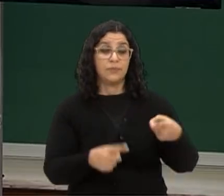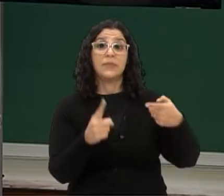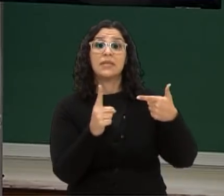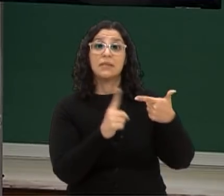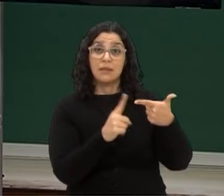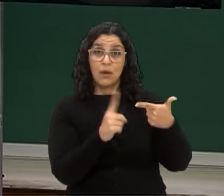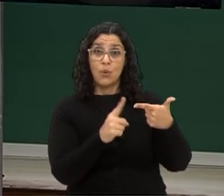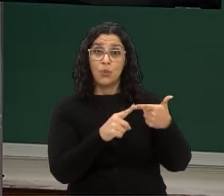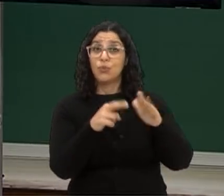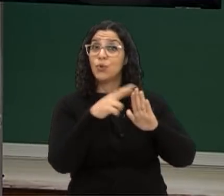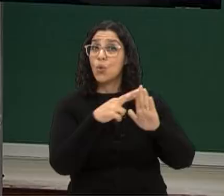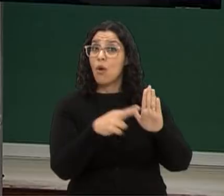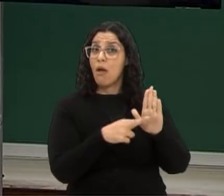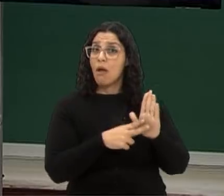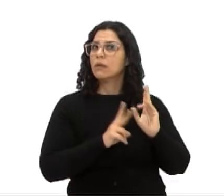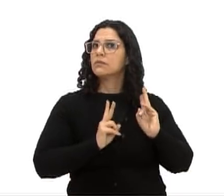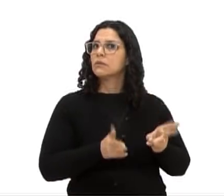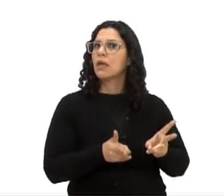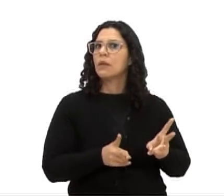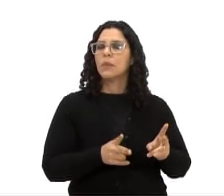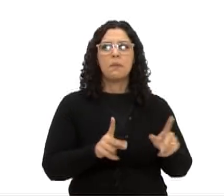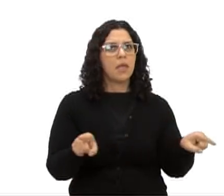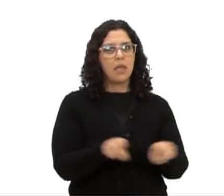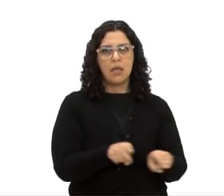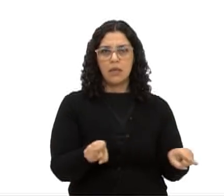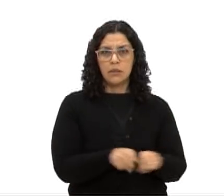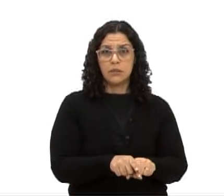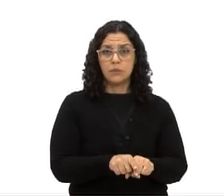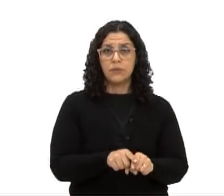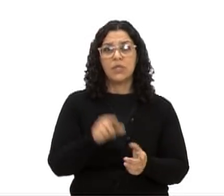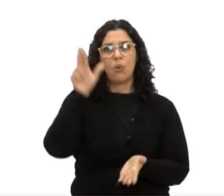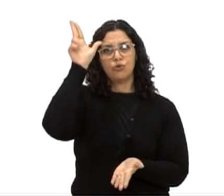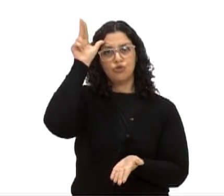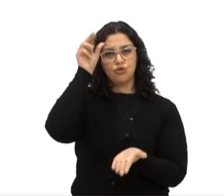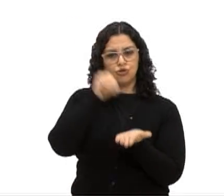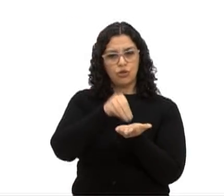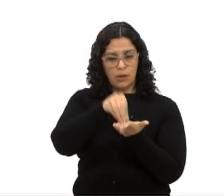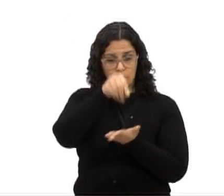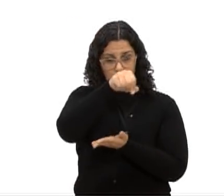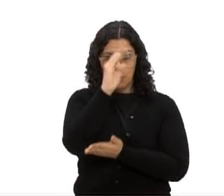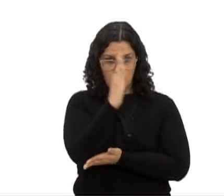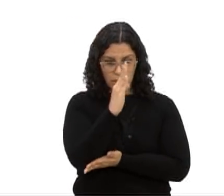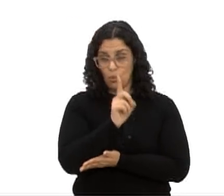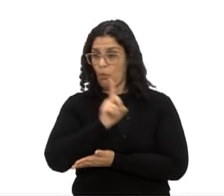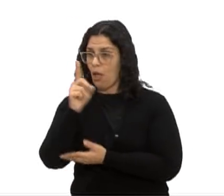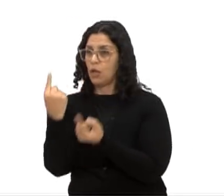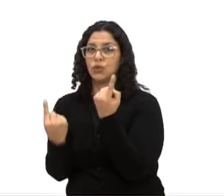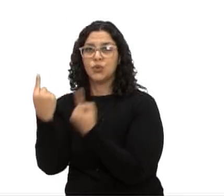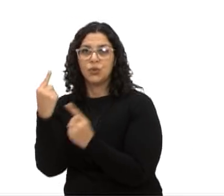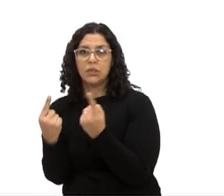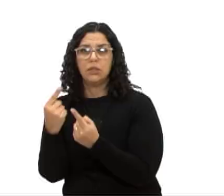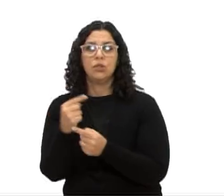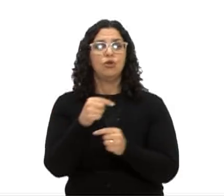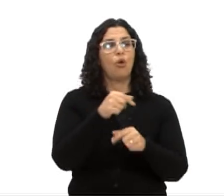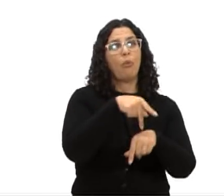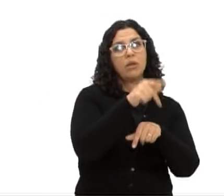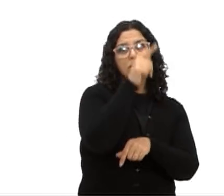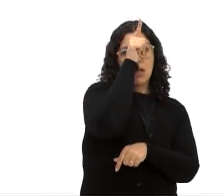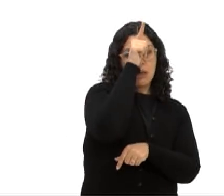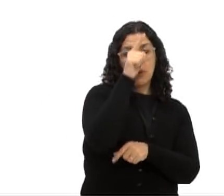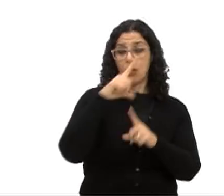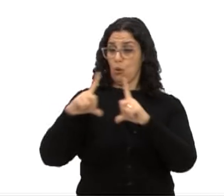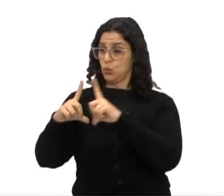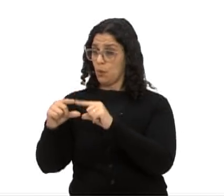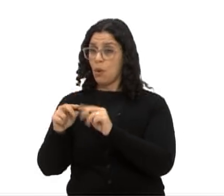regras fixas. Lembra que eu falei lá que se a gente jogar xadrez aqui no Brasil, jogar no Chile, jogar na Alemanha, jogar no